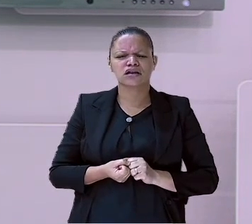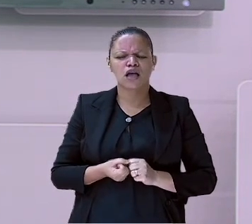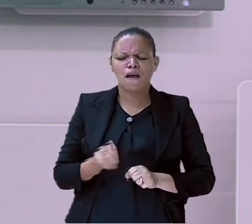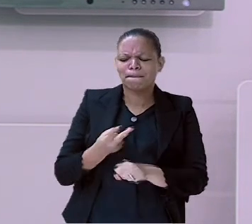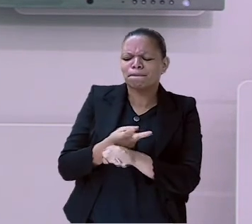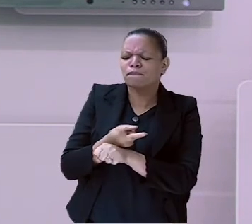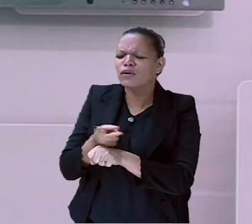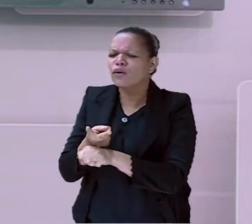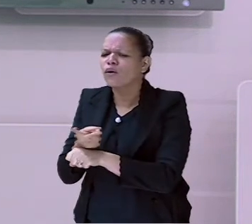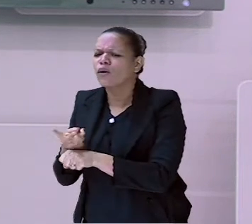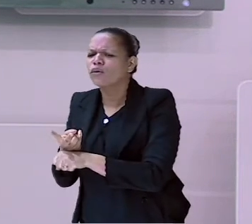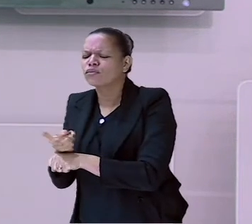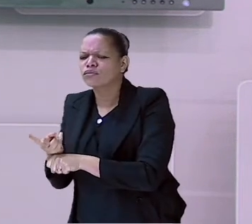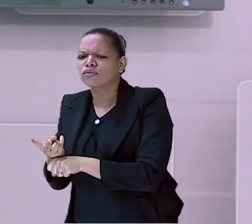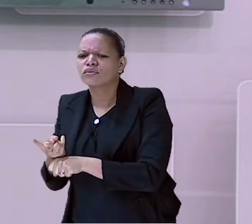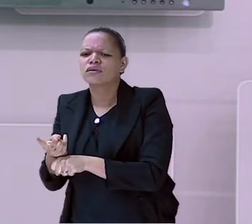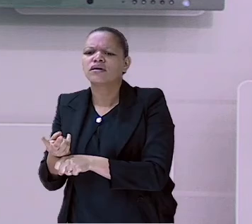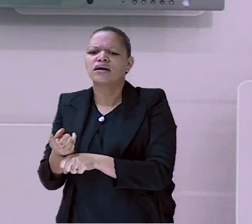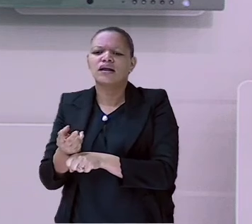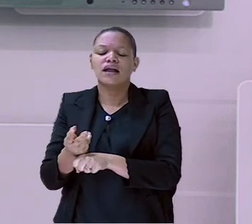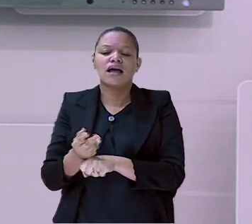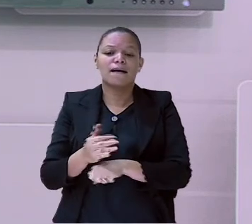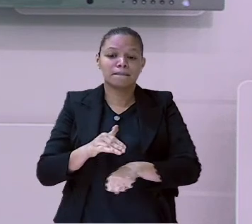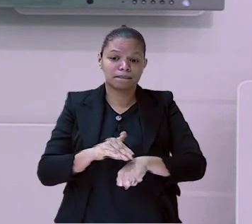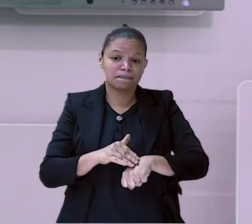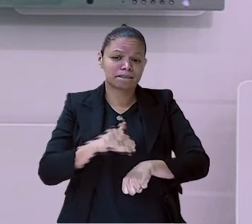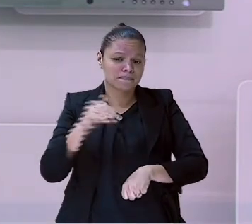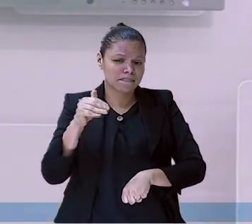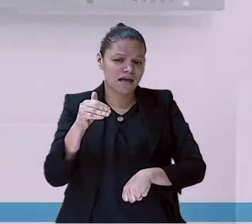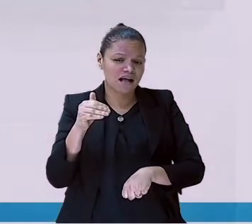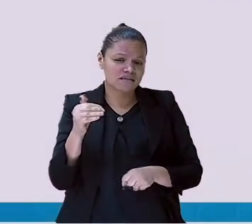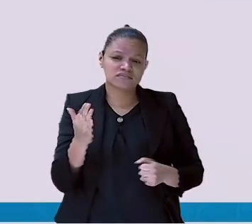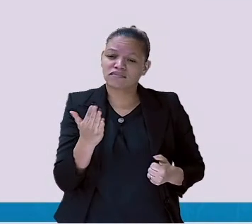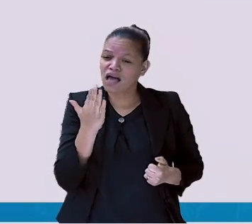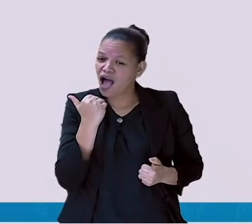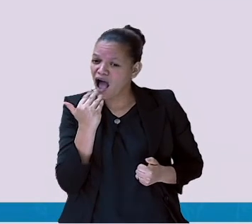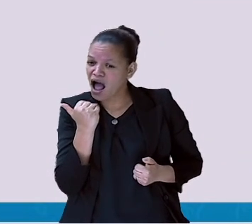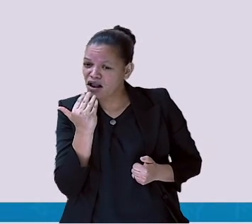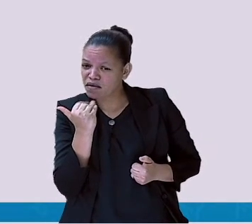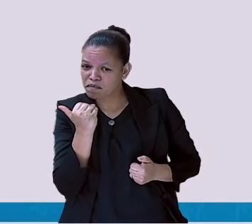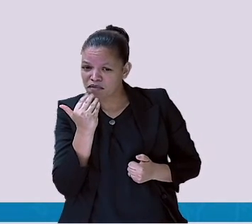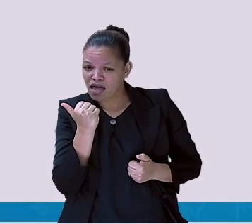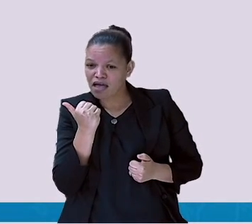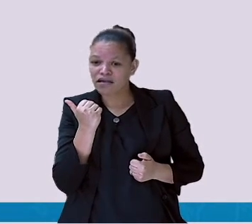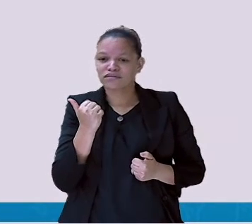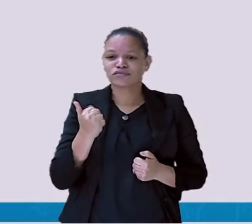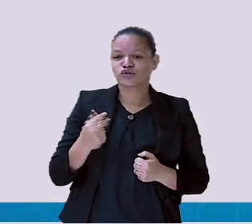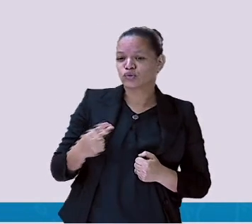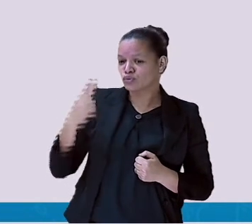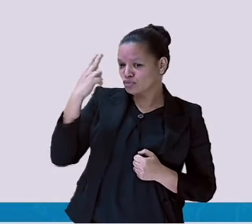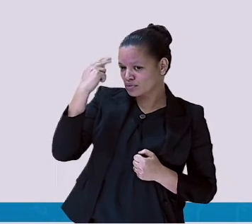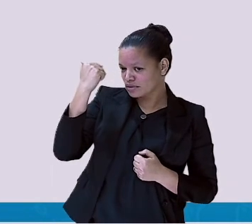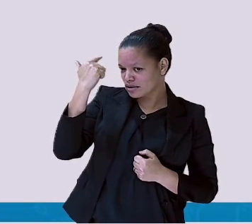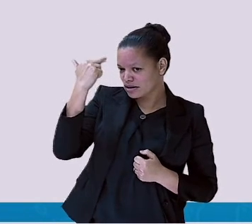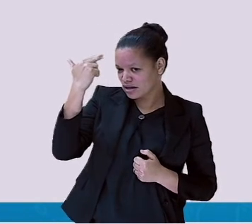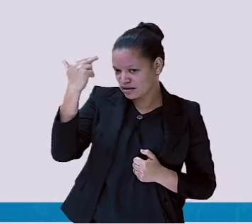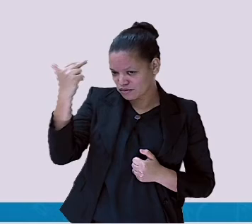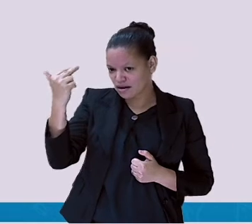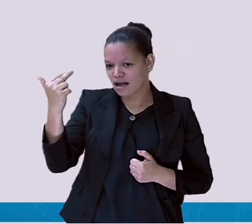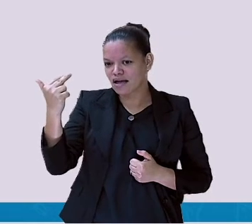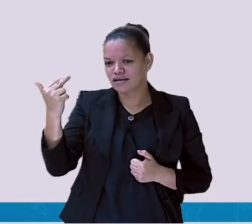esses. De preferência, que é a nossa próxima dica aqui, é evitar esses